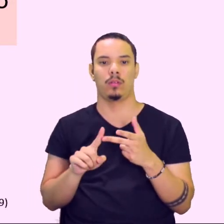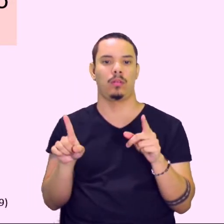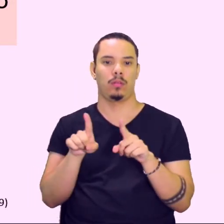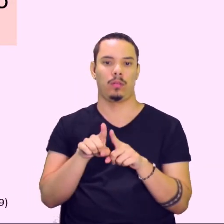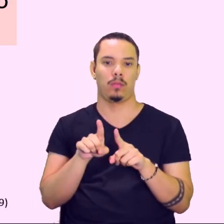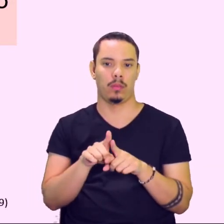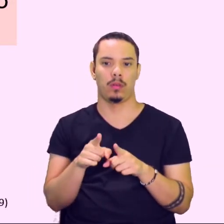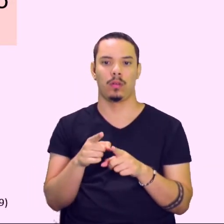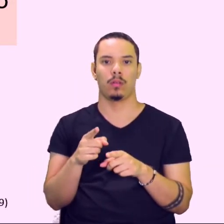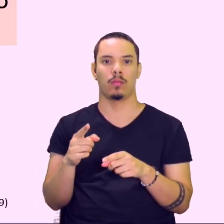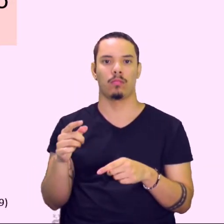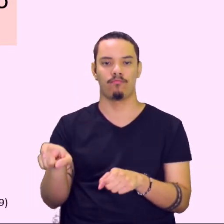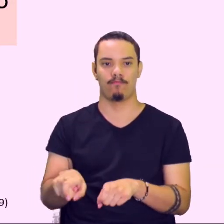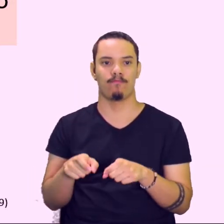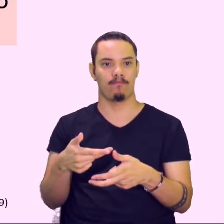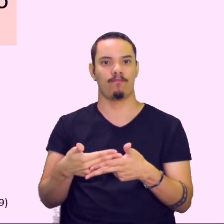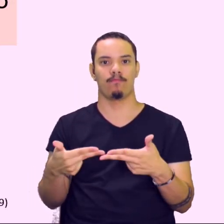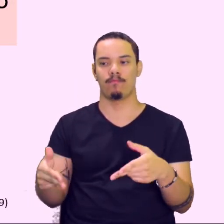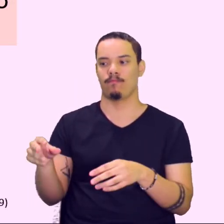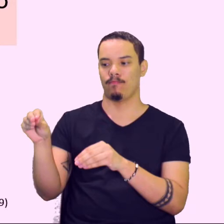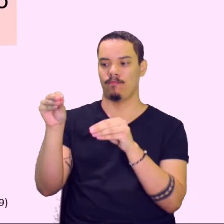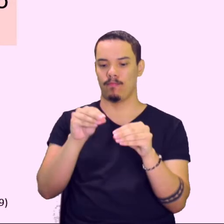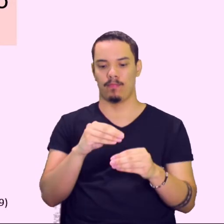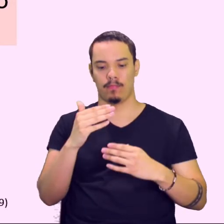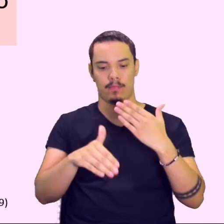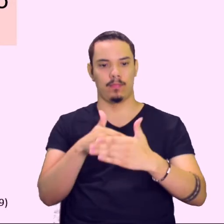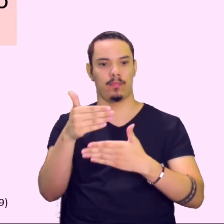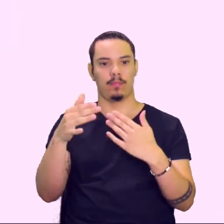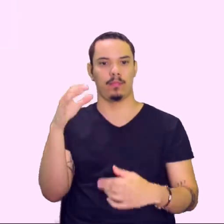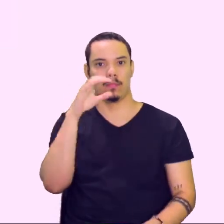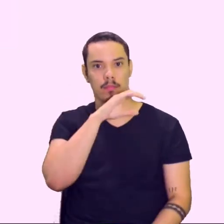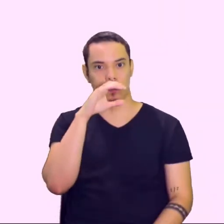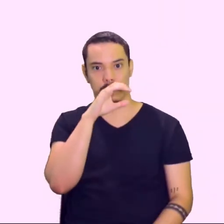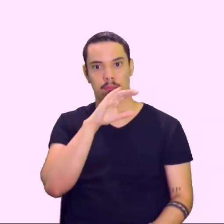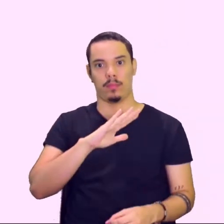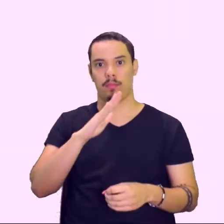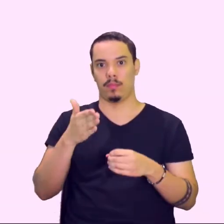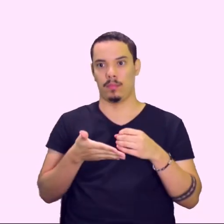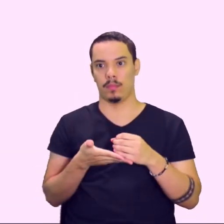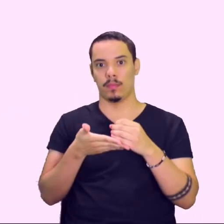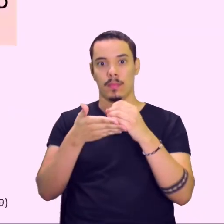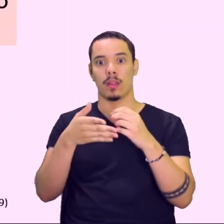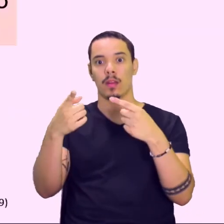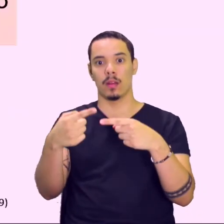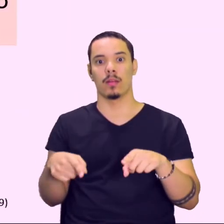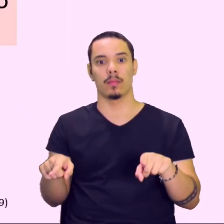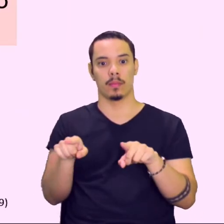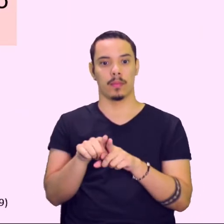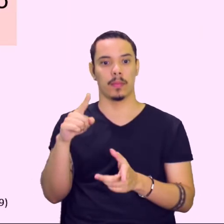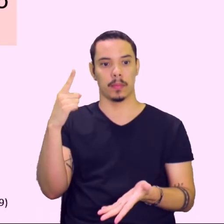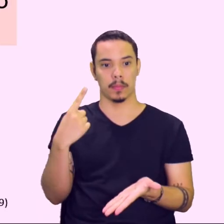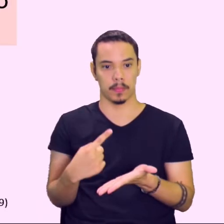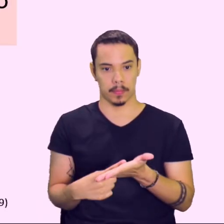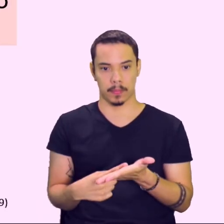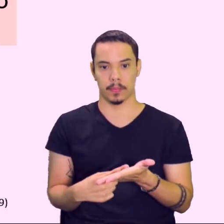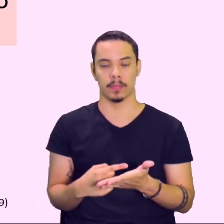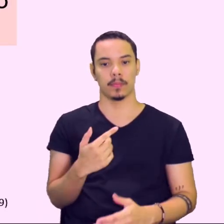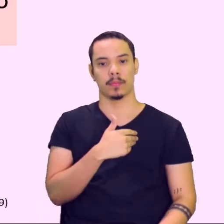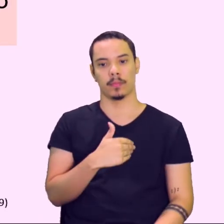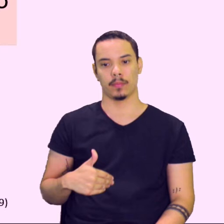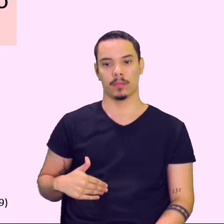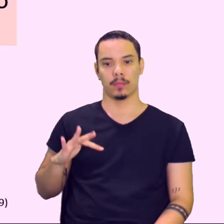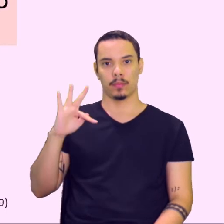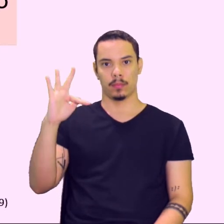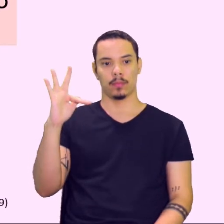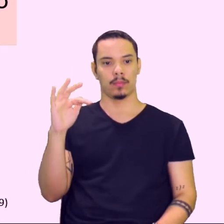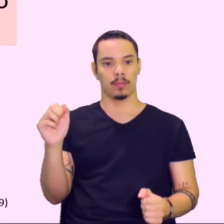o desenvolvimento acelerado e sustentável. A parceria, volta lá, professor, por favor. A parceria do governo federal com